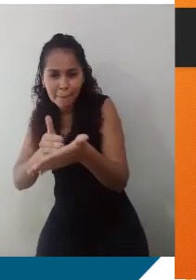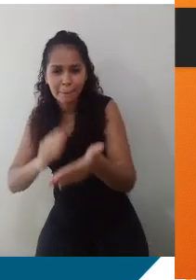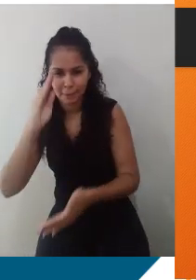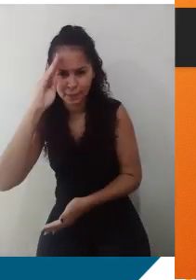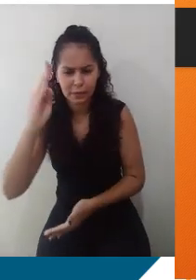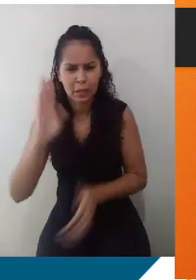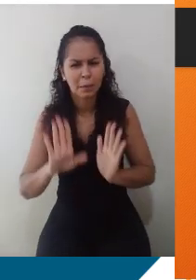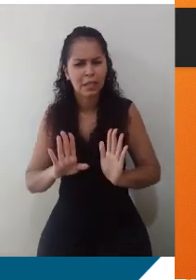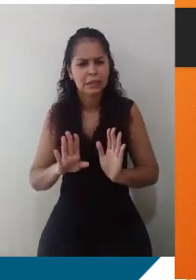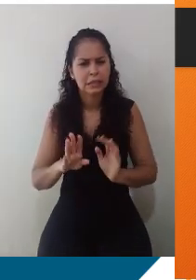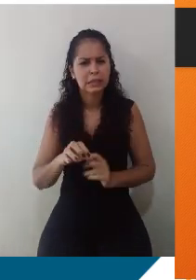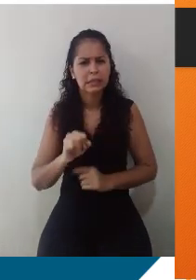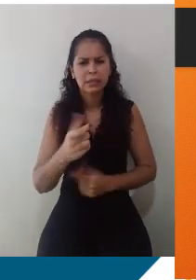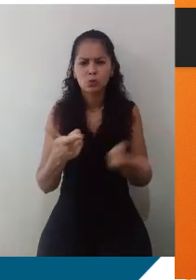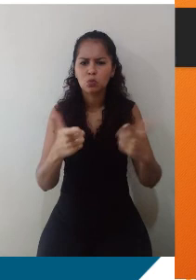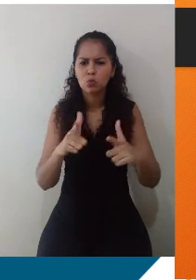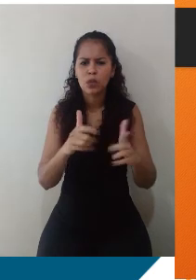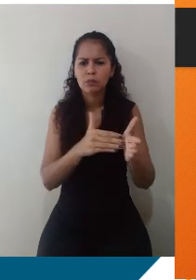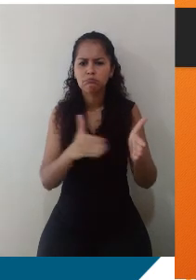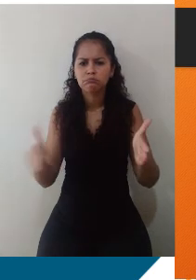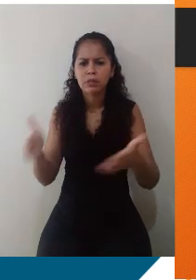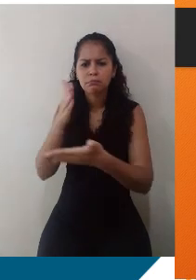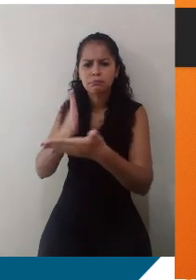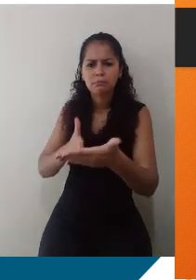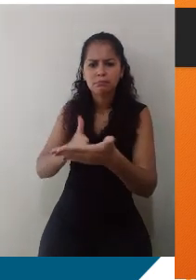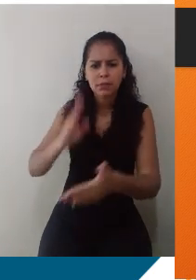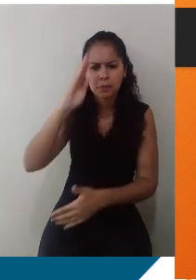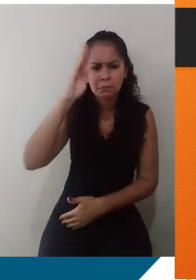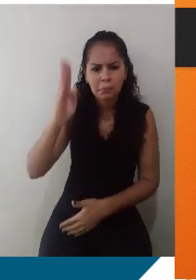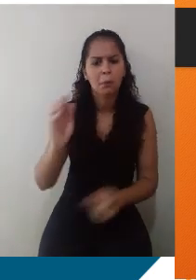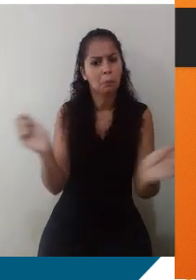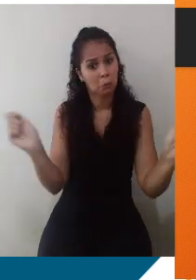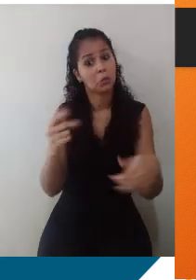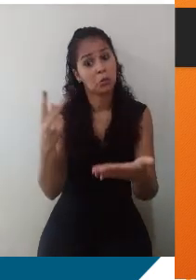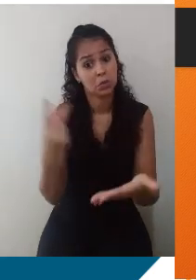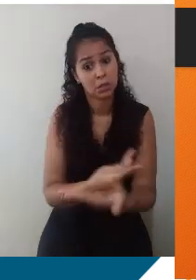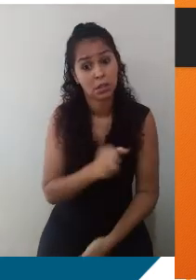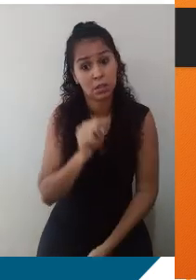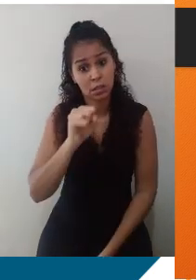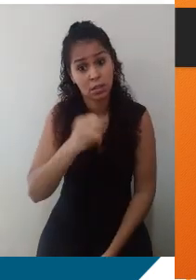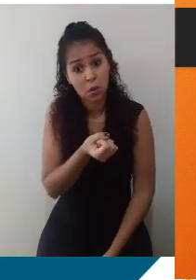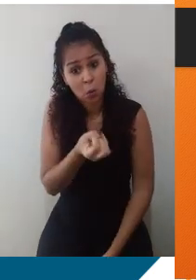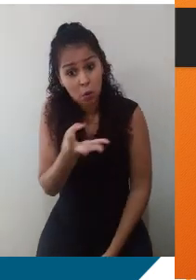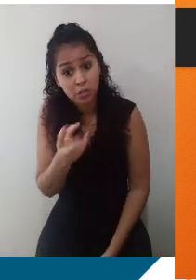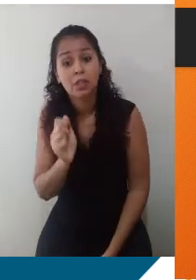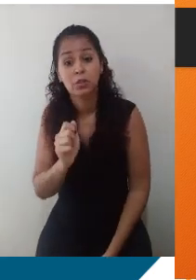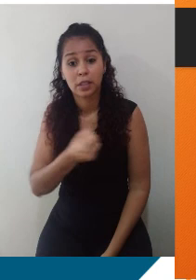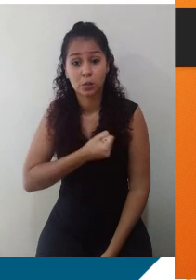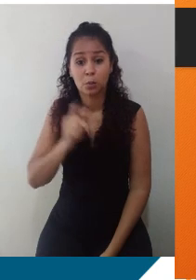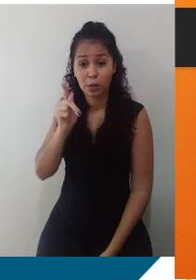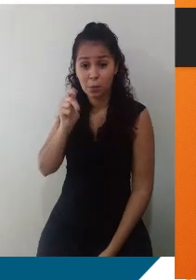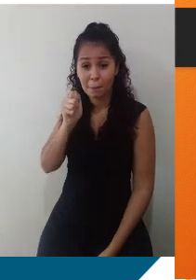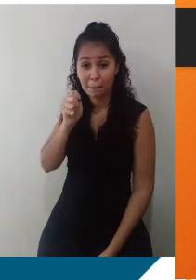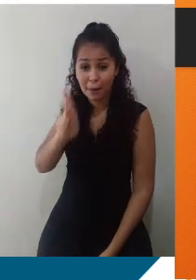se perguntando, mas e se não houver termo central? Isso realmente pode acontecer quando a quantidade de números na soma for par.